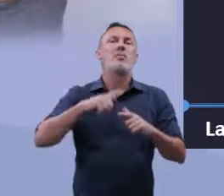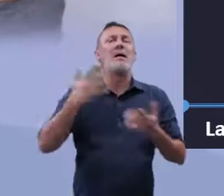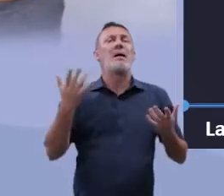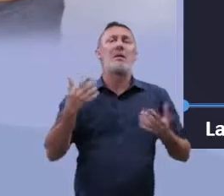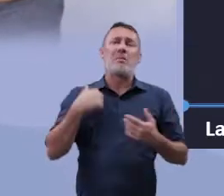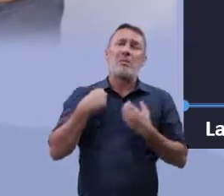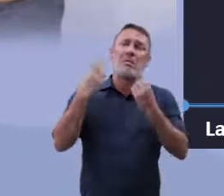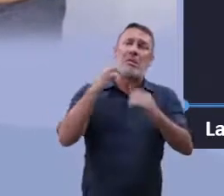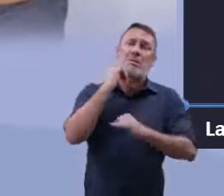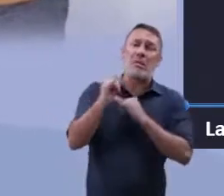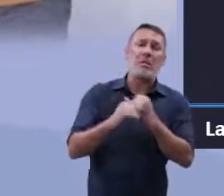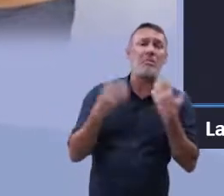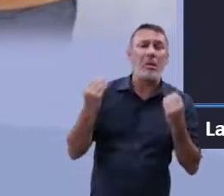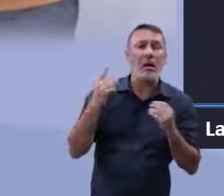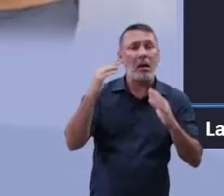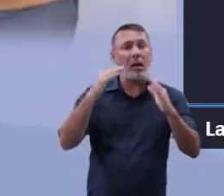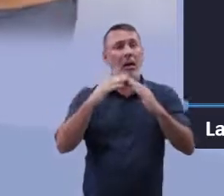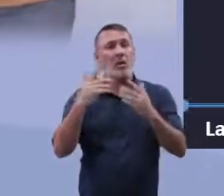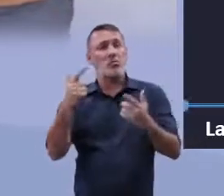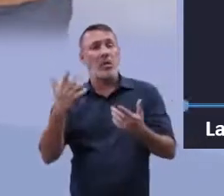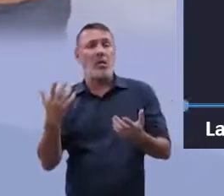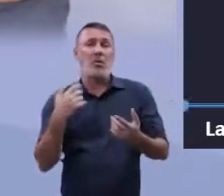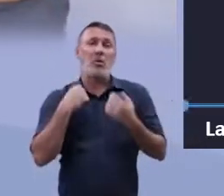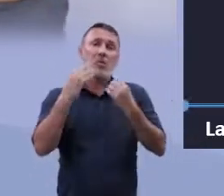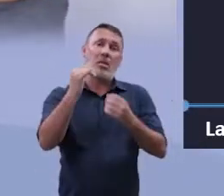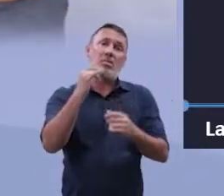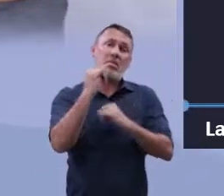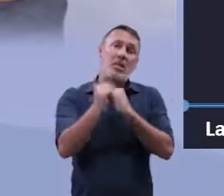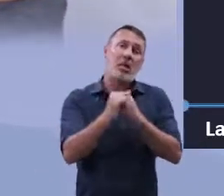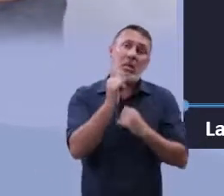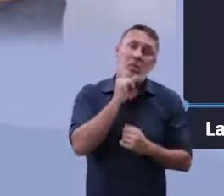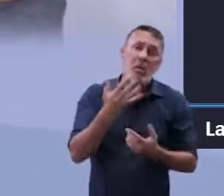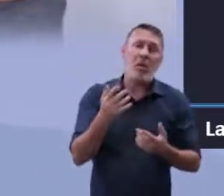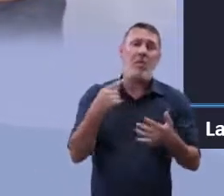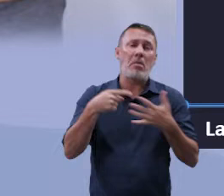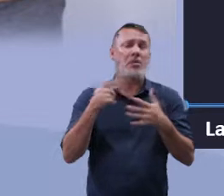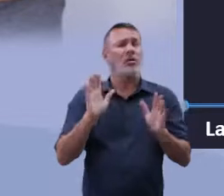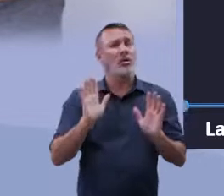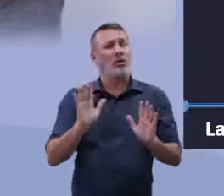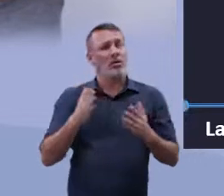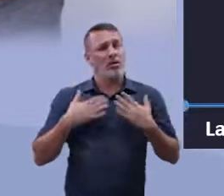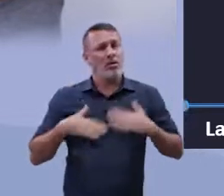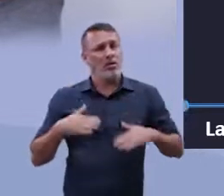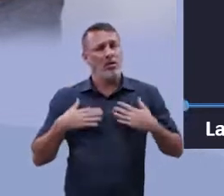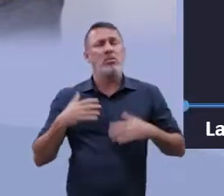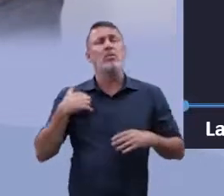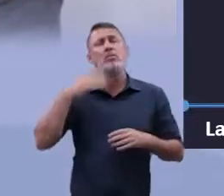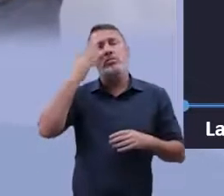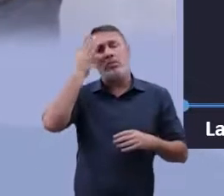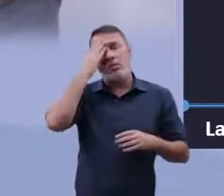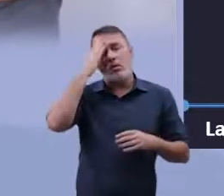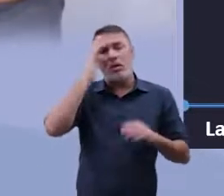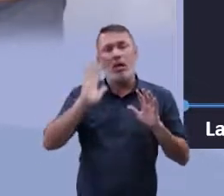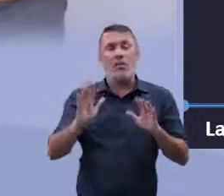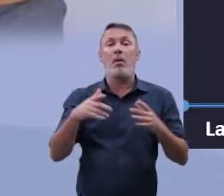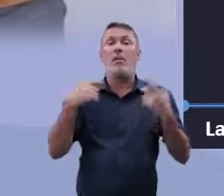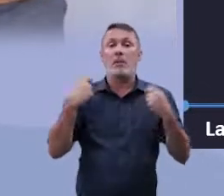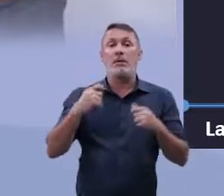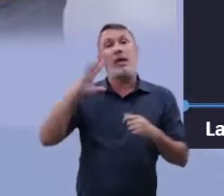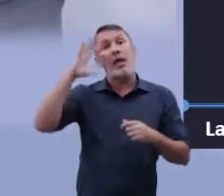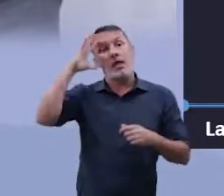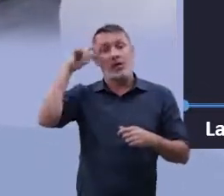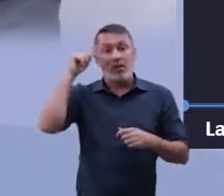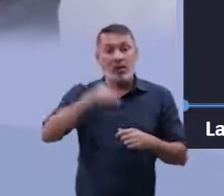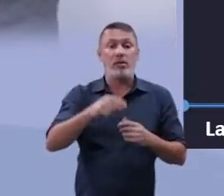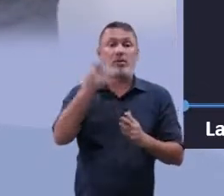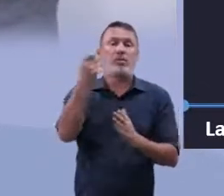casa? Por que eu vou dar internet se a pessoa... Calma, meu querido. Eu sei, mas nós precisamos resolver, nesse caso, a proposta